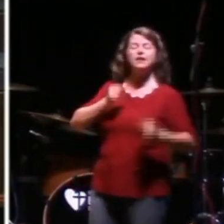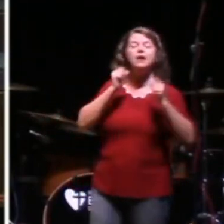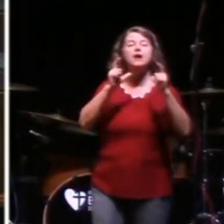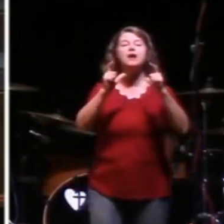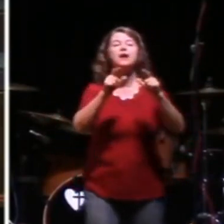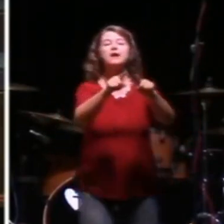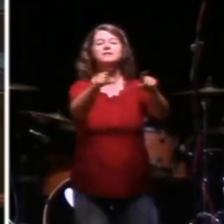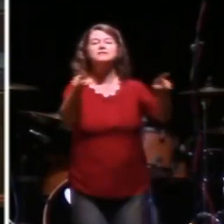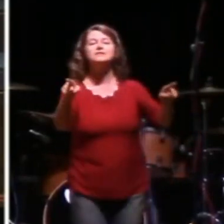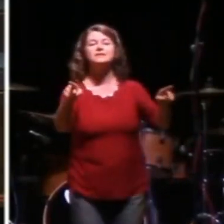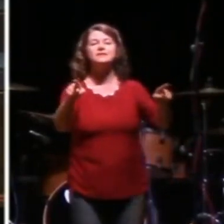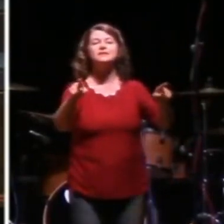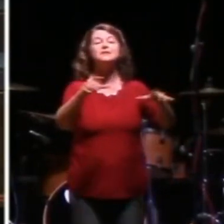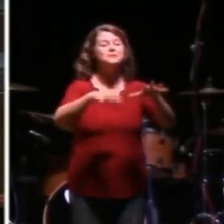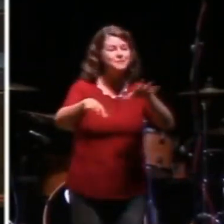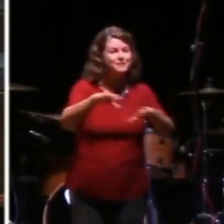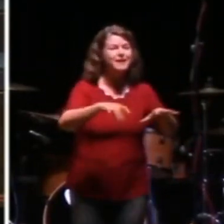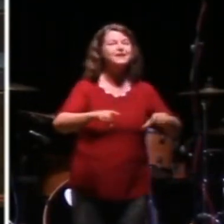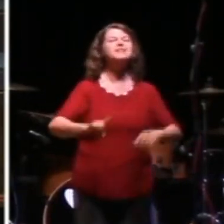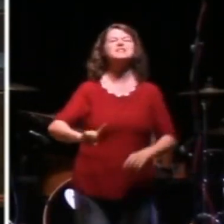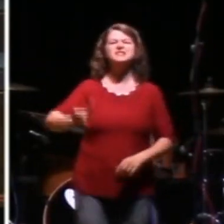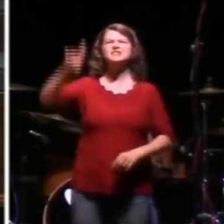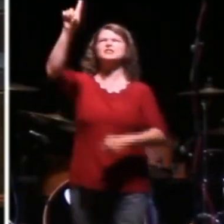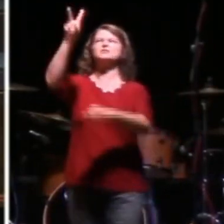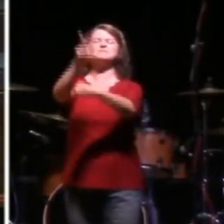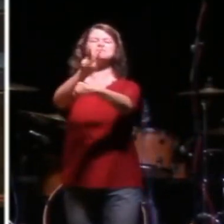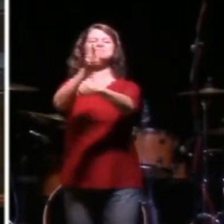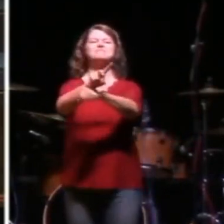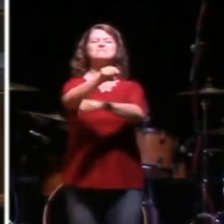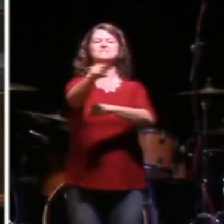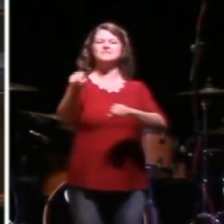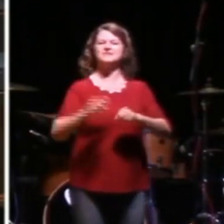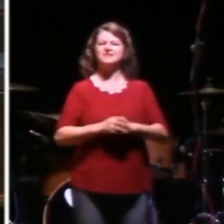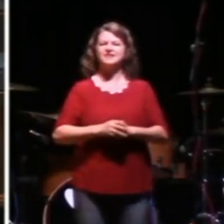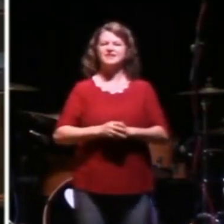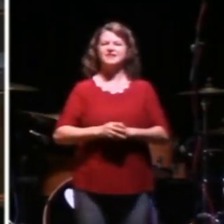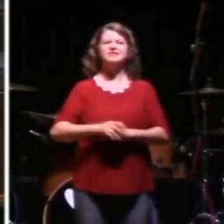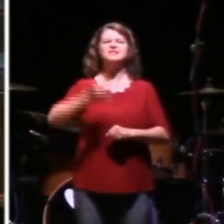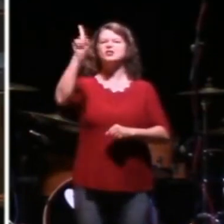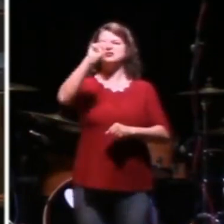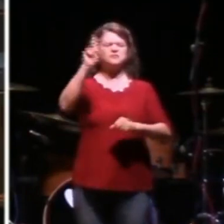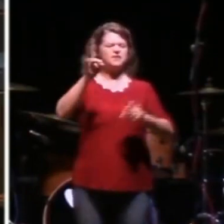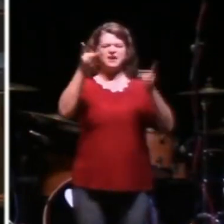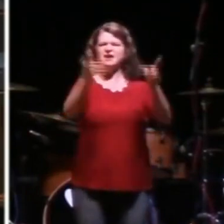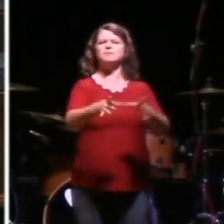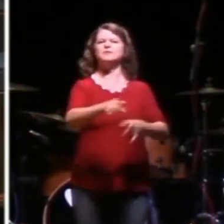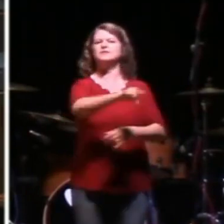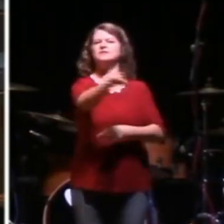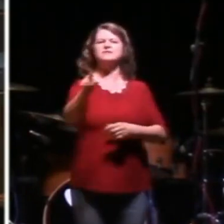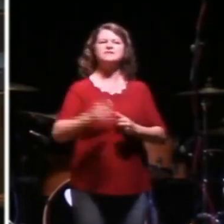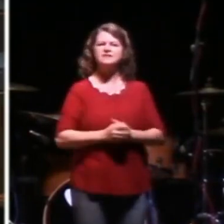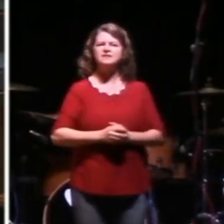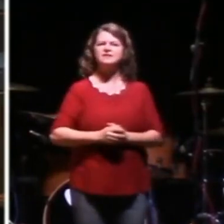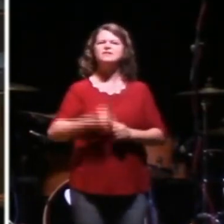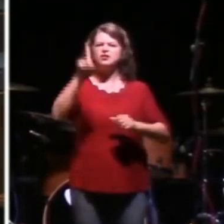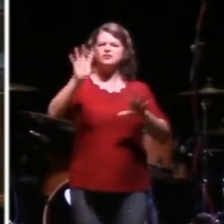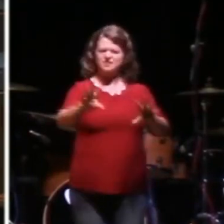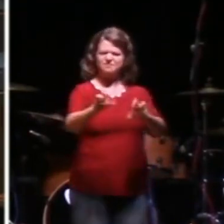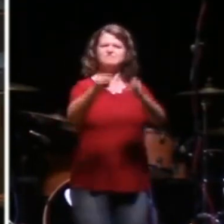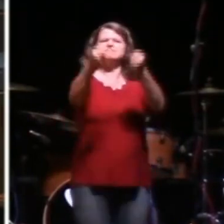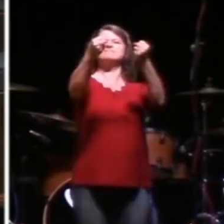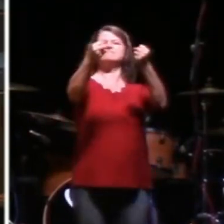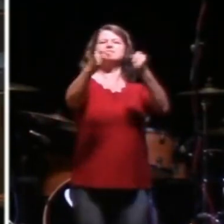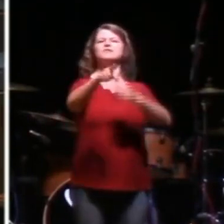se prepara porque deus é teu vingador e deus não vai deixar barato deus ele vai se levantar como teu